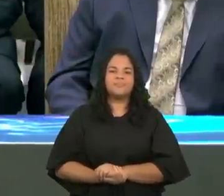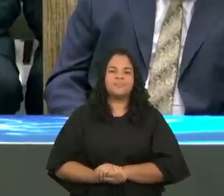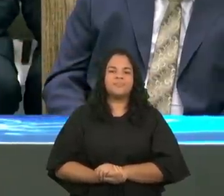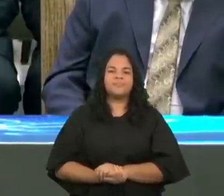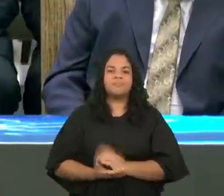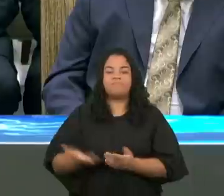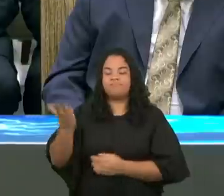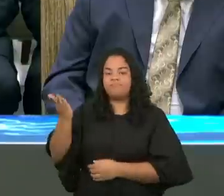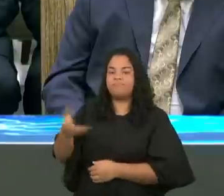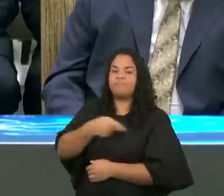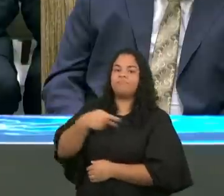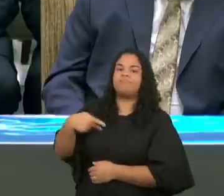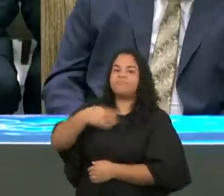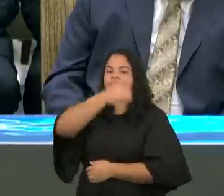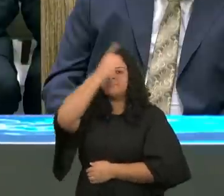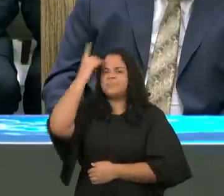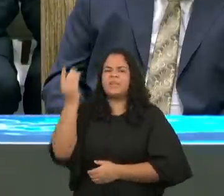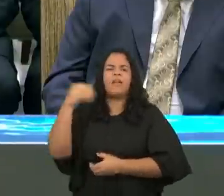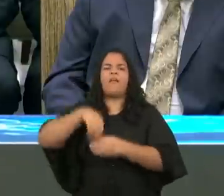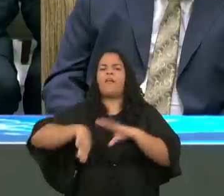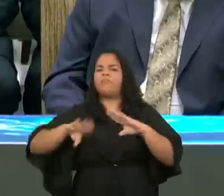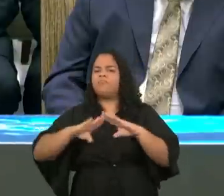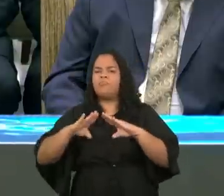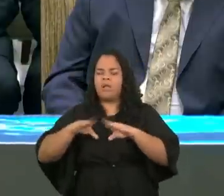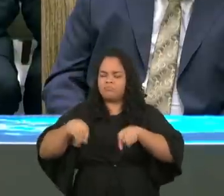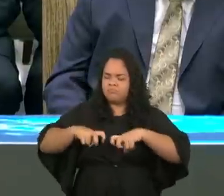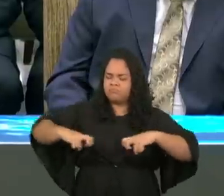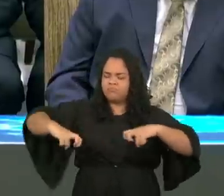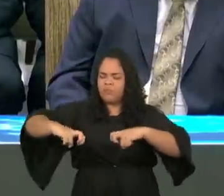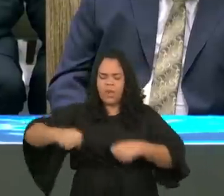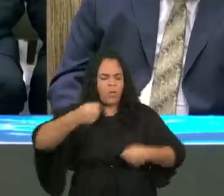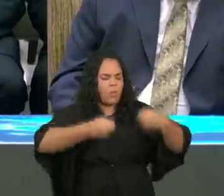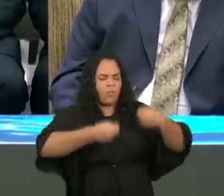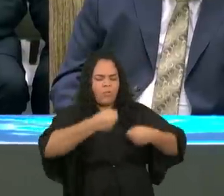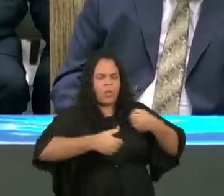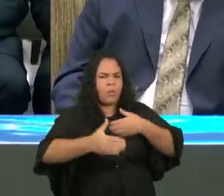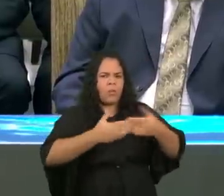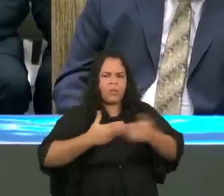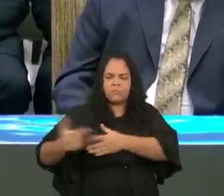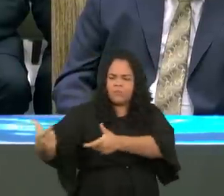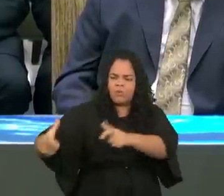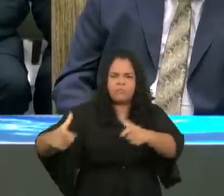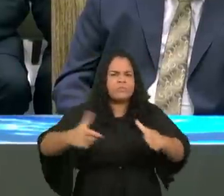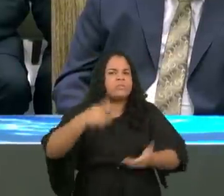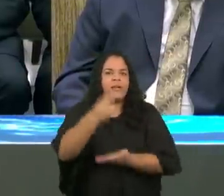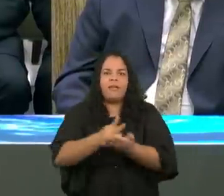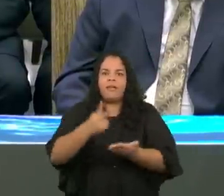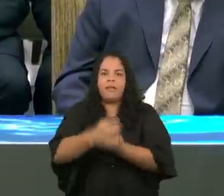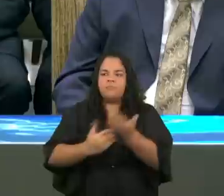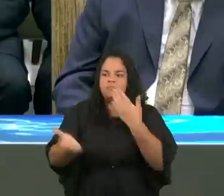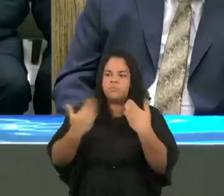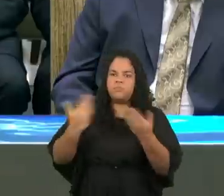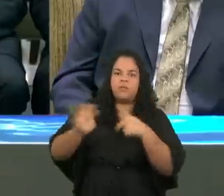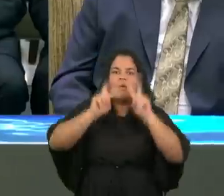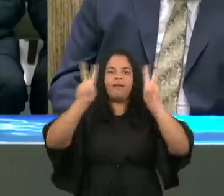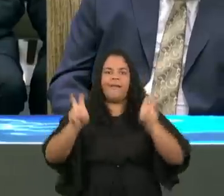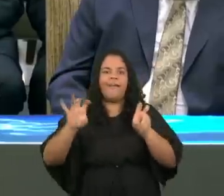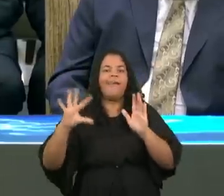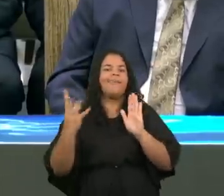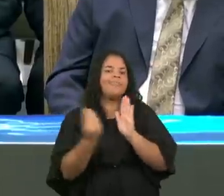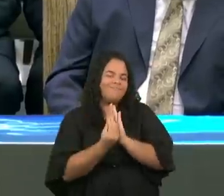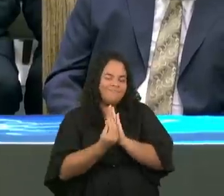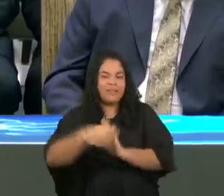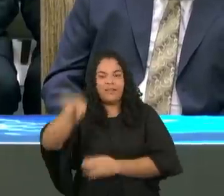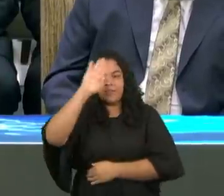casa, seja onde estiver, no carro, o assunto dele é a igreja e no meio estão os jovens da igreja.